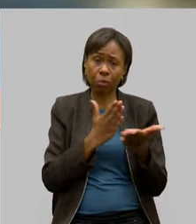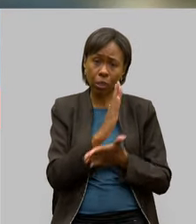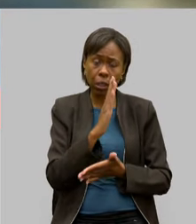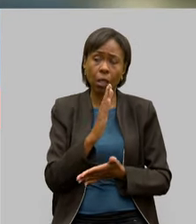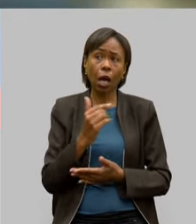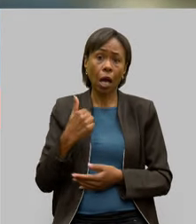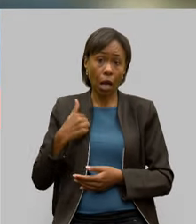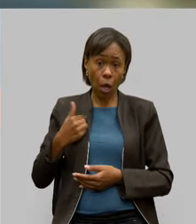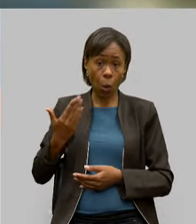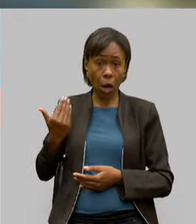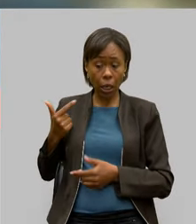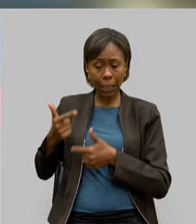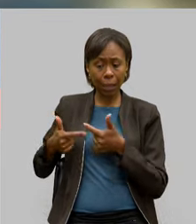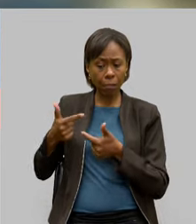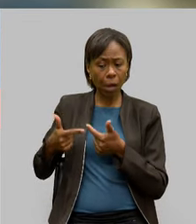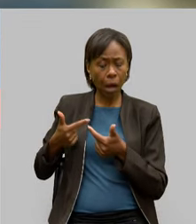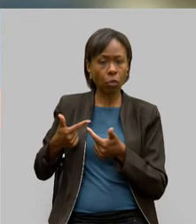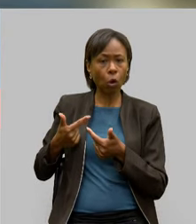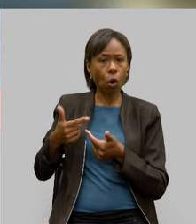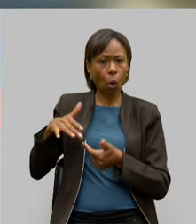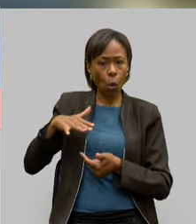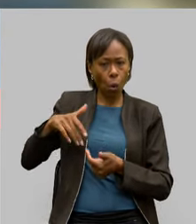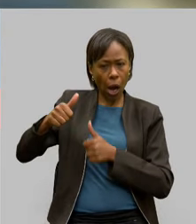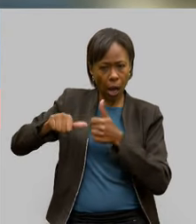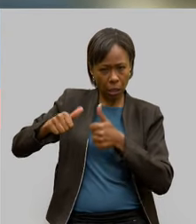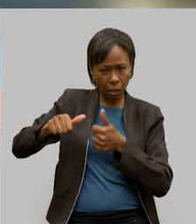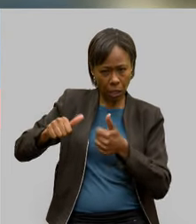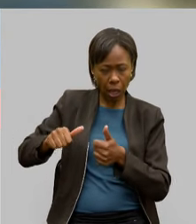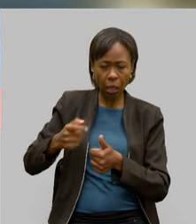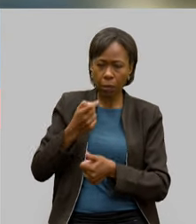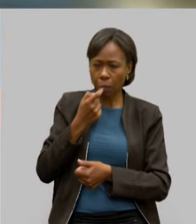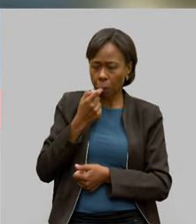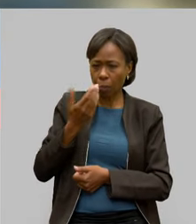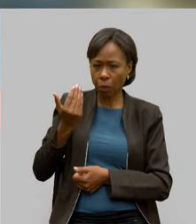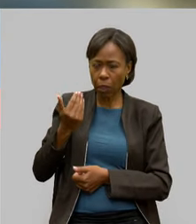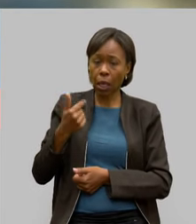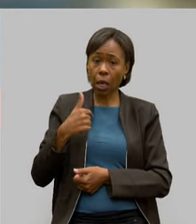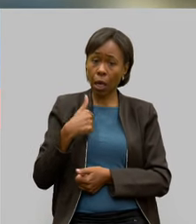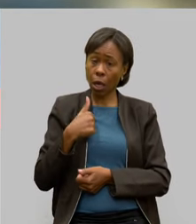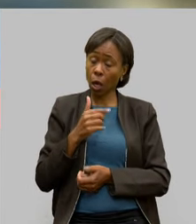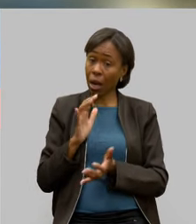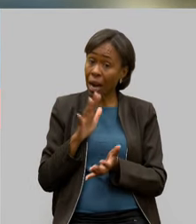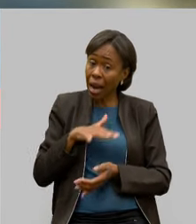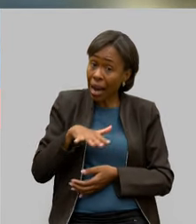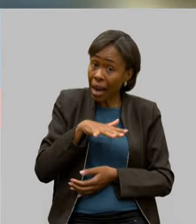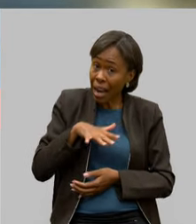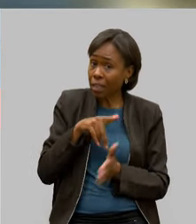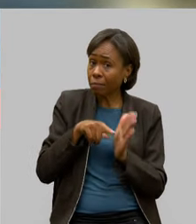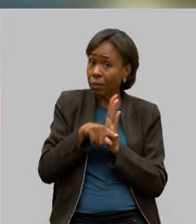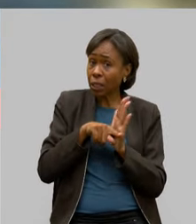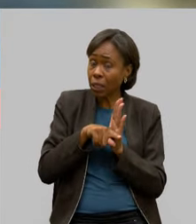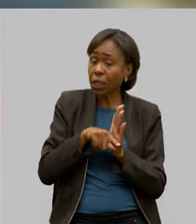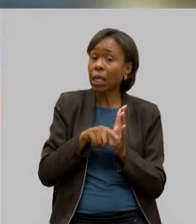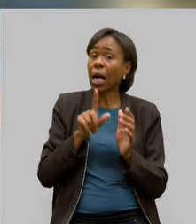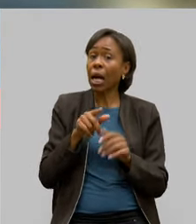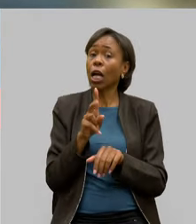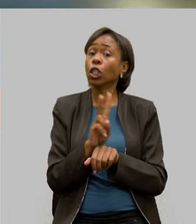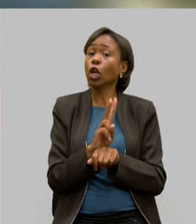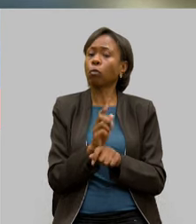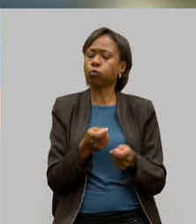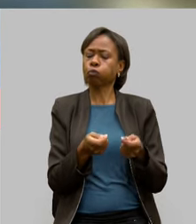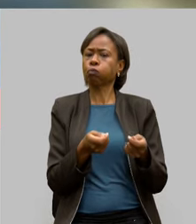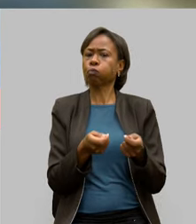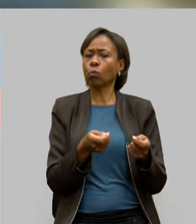tempo atrás né é mais uma cultura que eu trabalho o meu a minha linha de pesquisa chefe é controle biológico utilizando manejo do